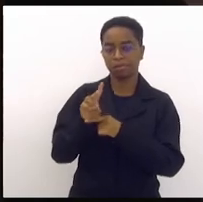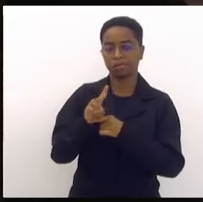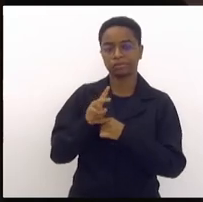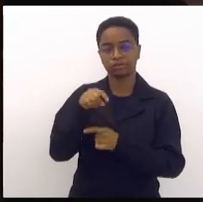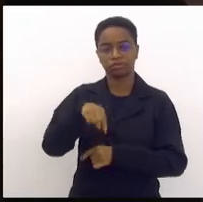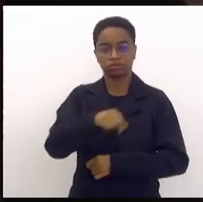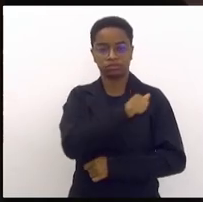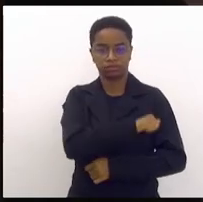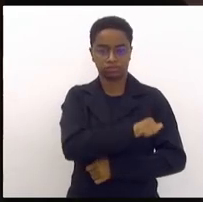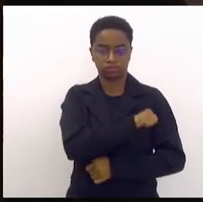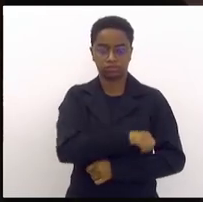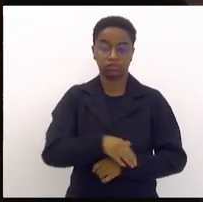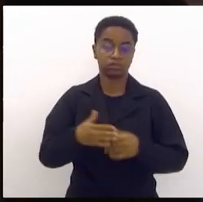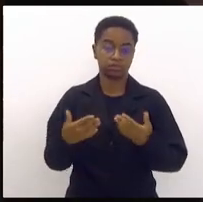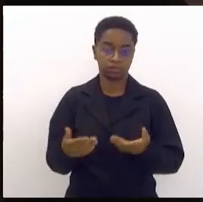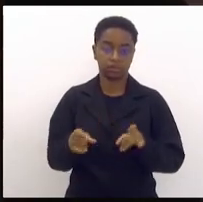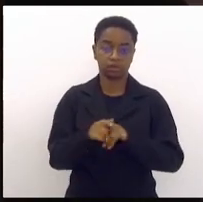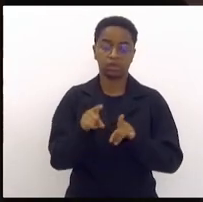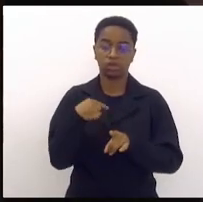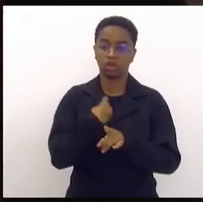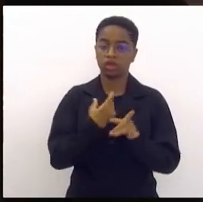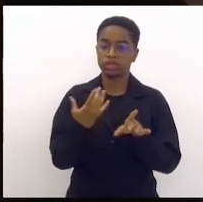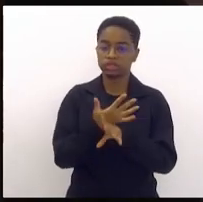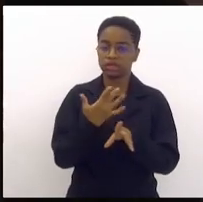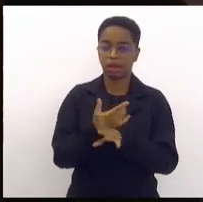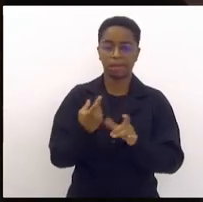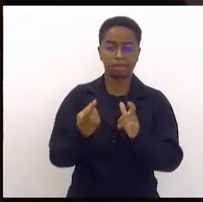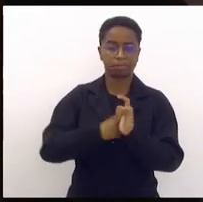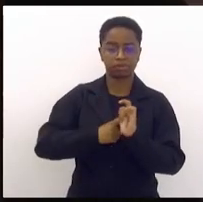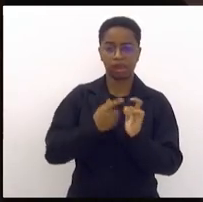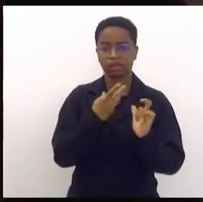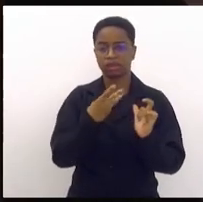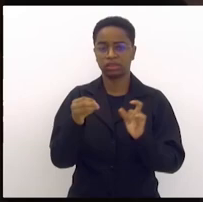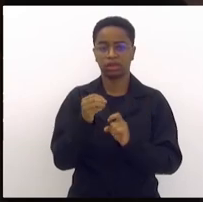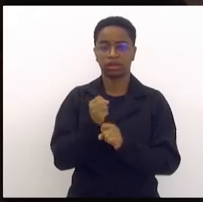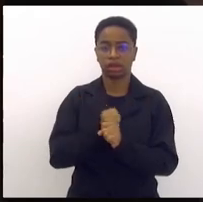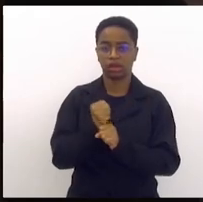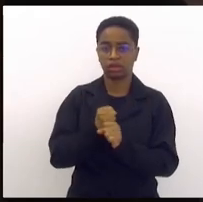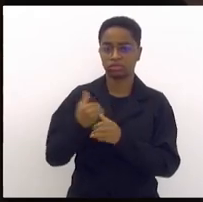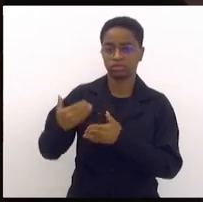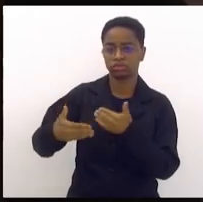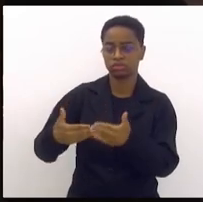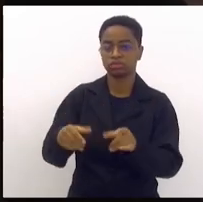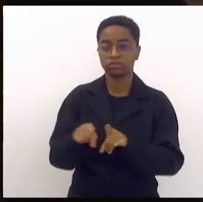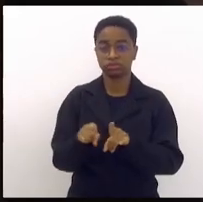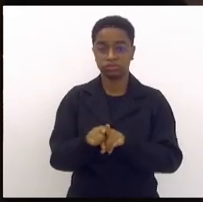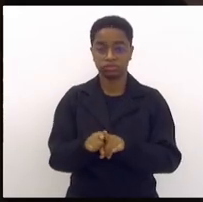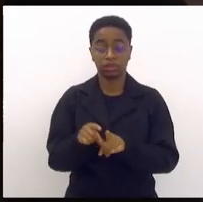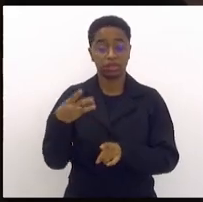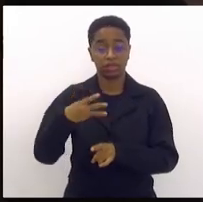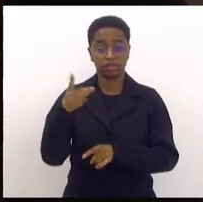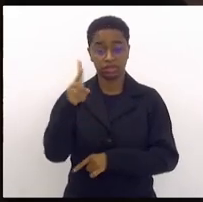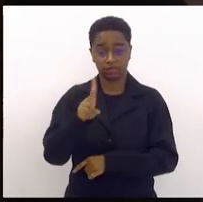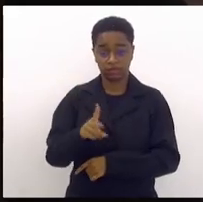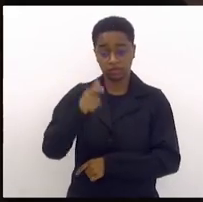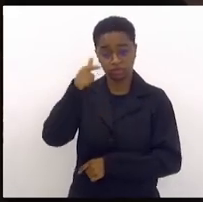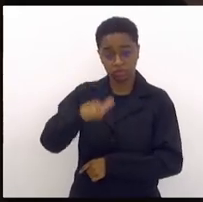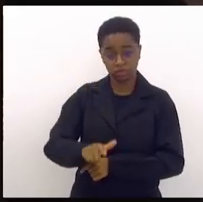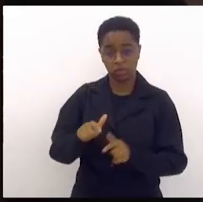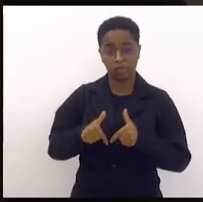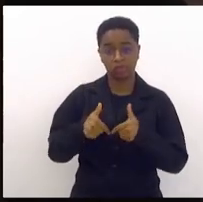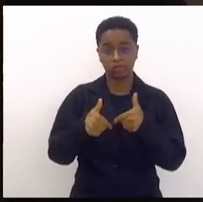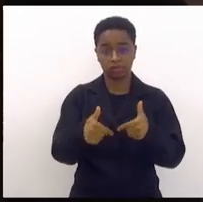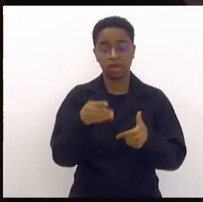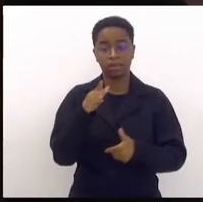Rio de Janeiro, deixando a nossa cidade endividada para os próximos 30 anos, refazendo pela terceira vez consecutiva